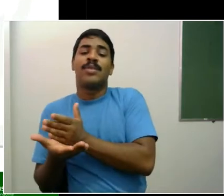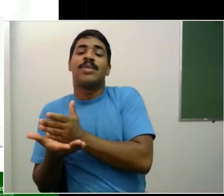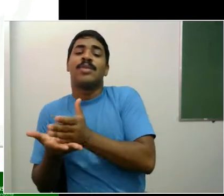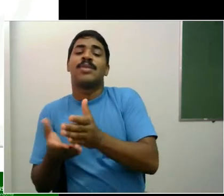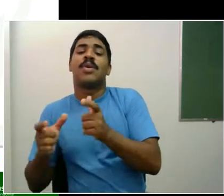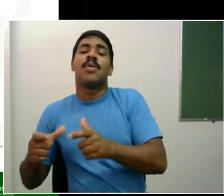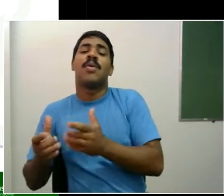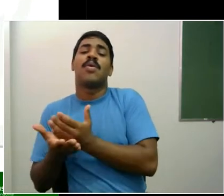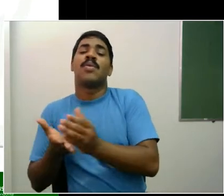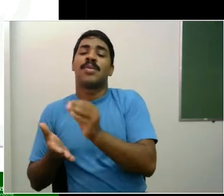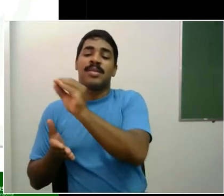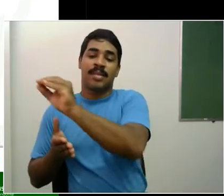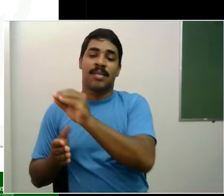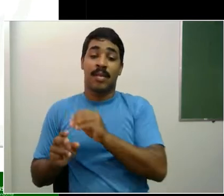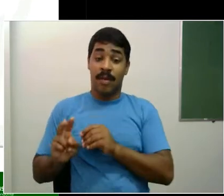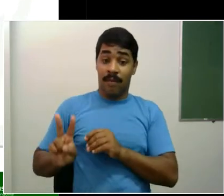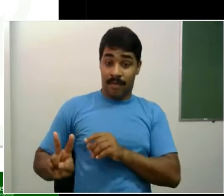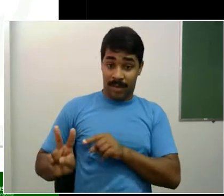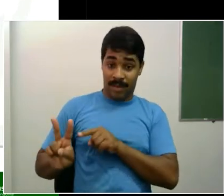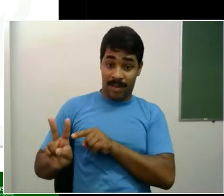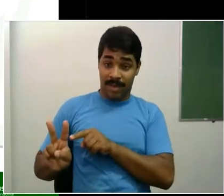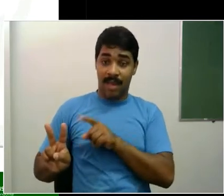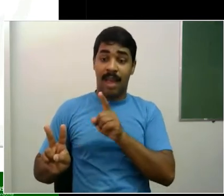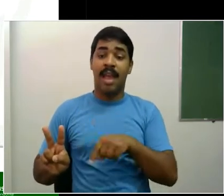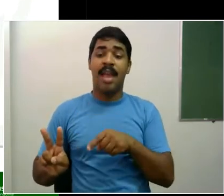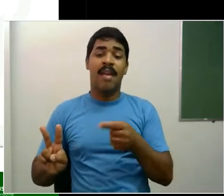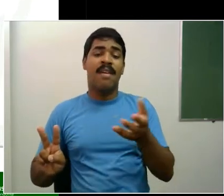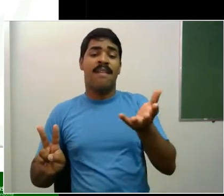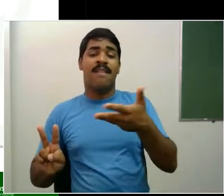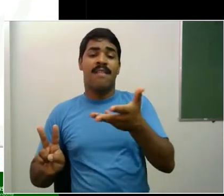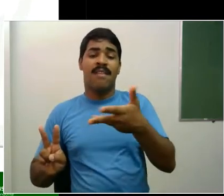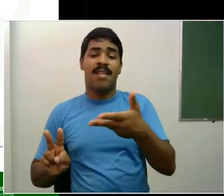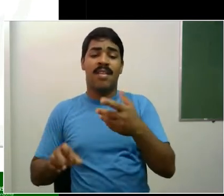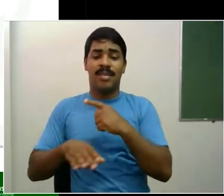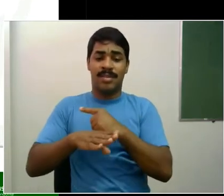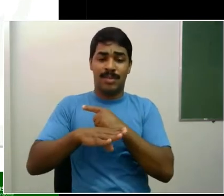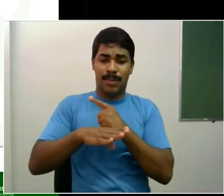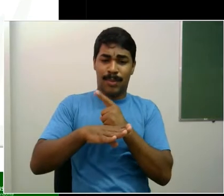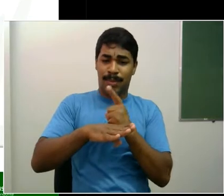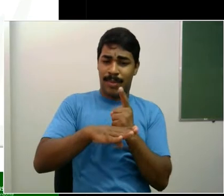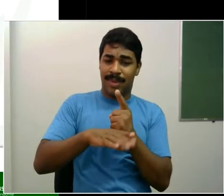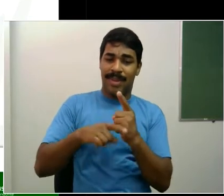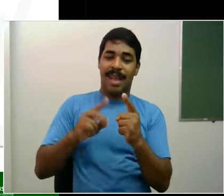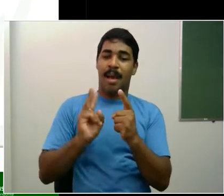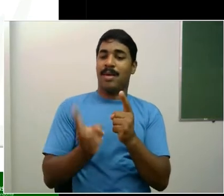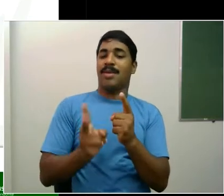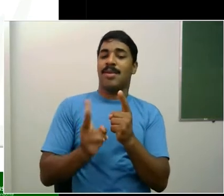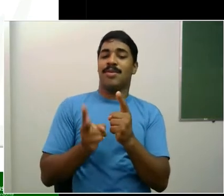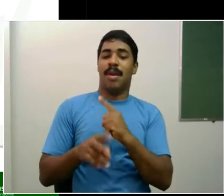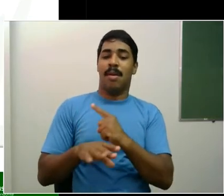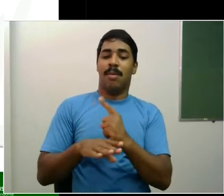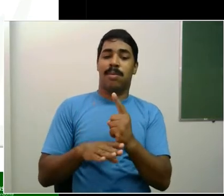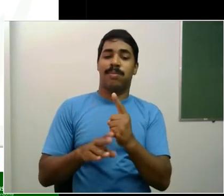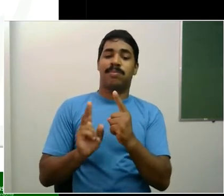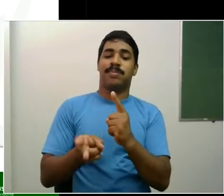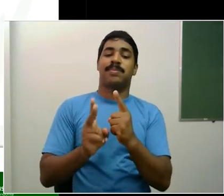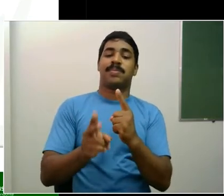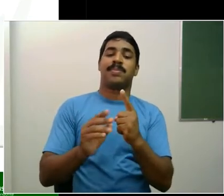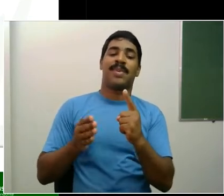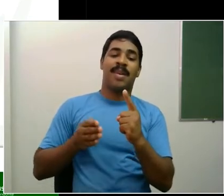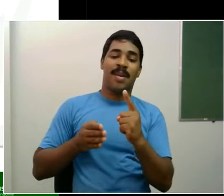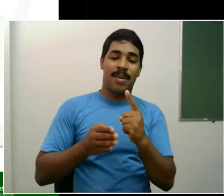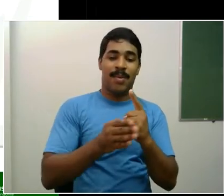e obrigatoriamente constante. Aliás, a velocidade ela não muda, porque o movimento ele